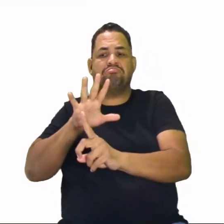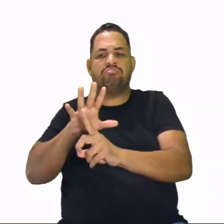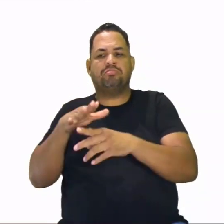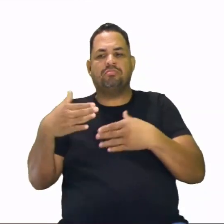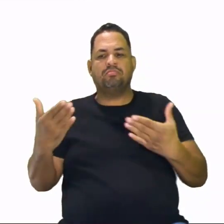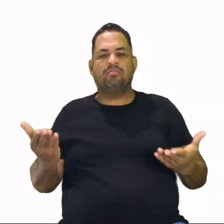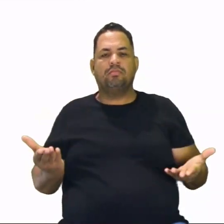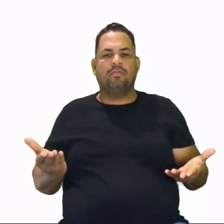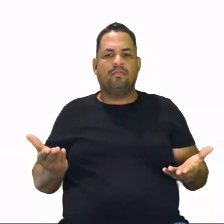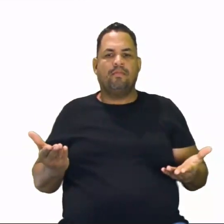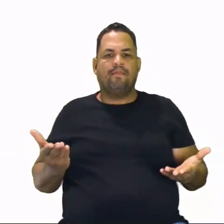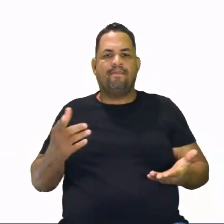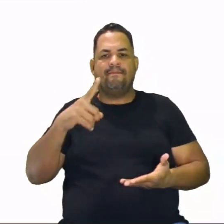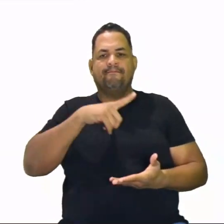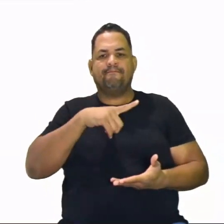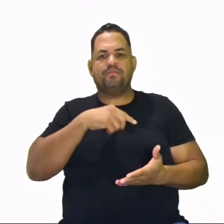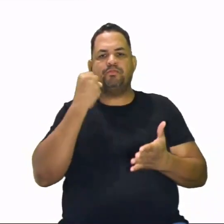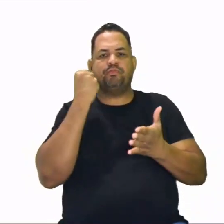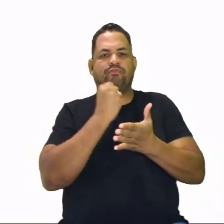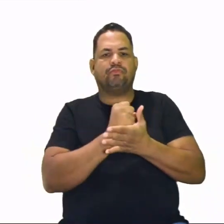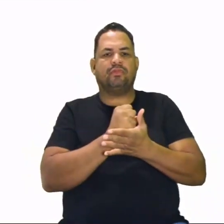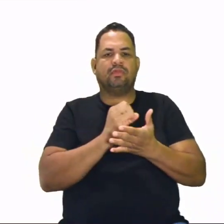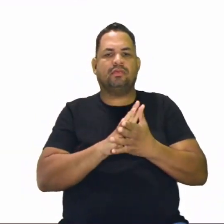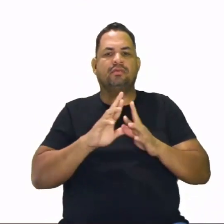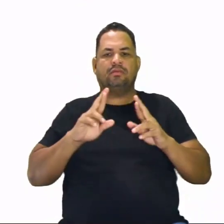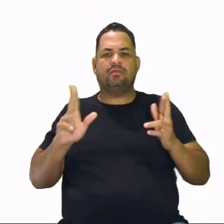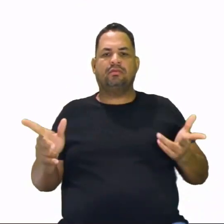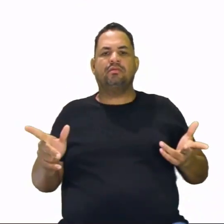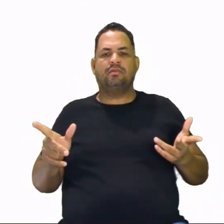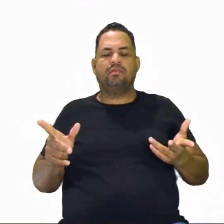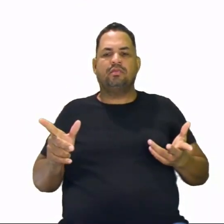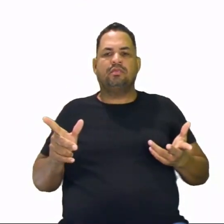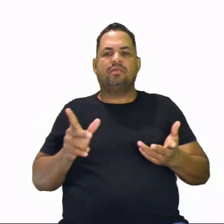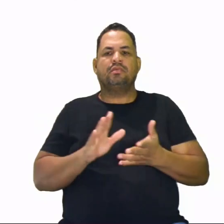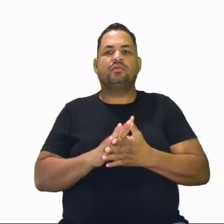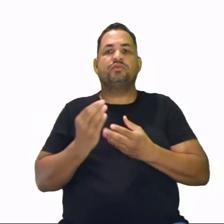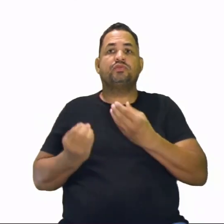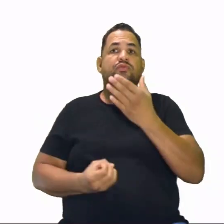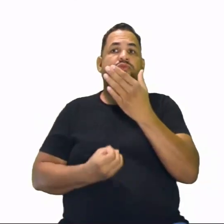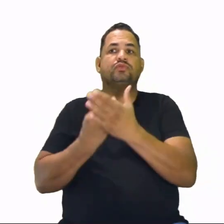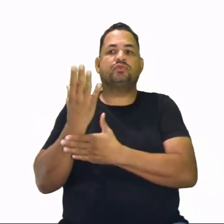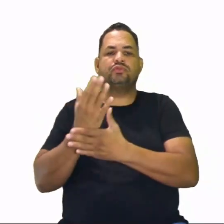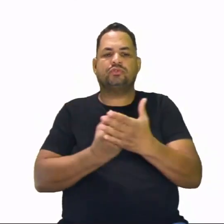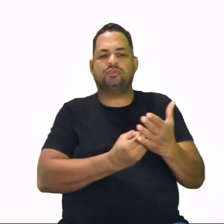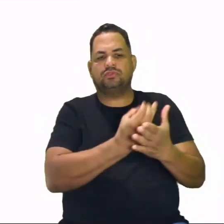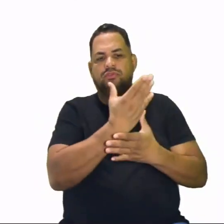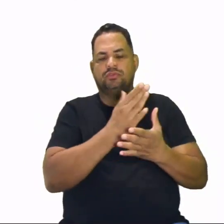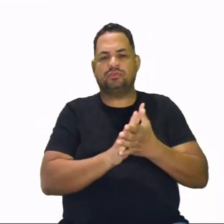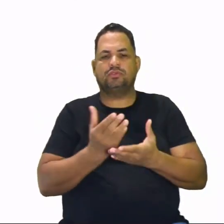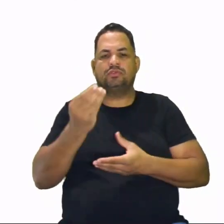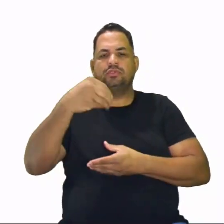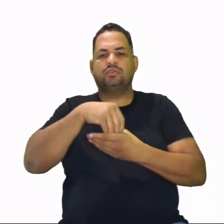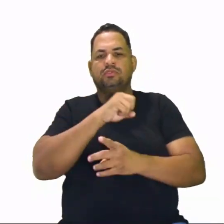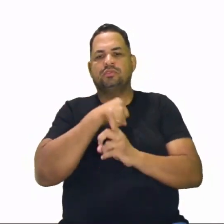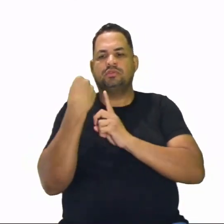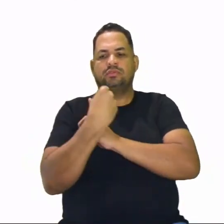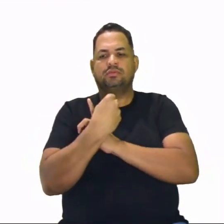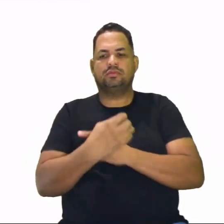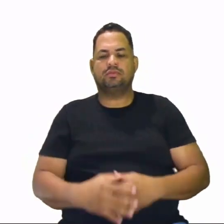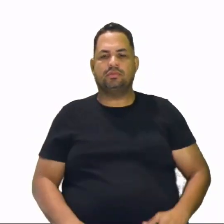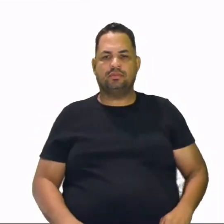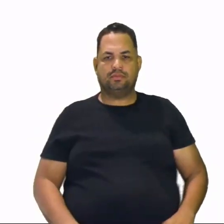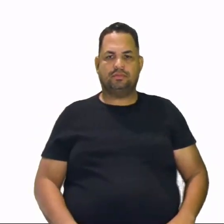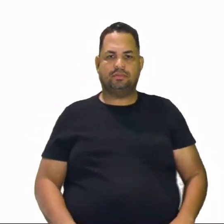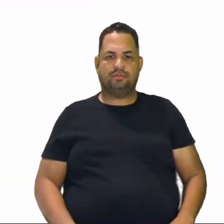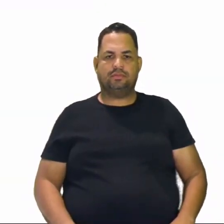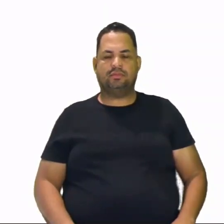aí esses marcadores de diferenças que foram criados dentro da sociedade,